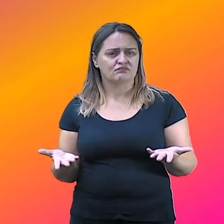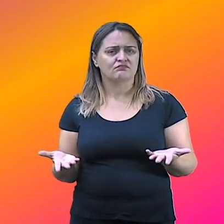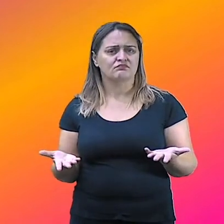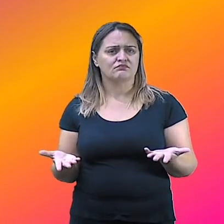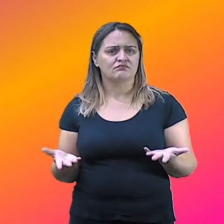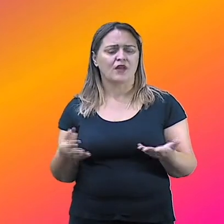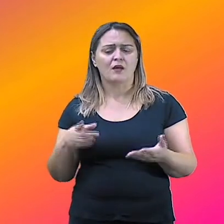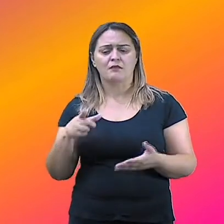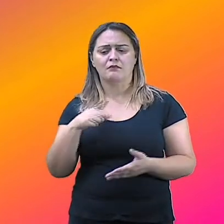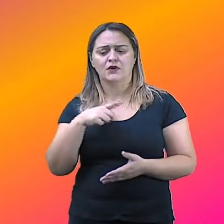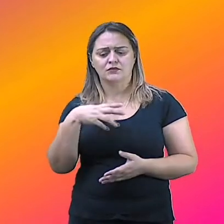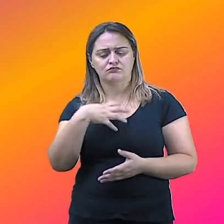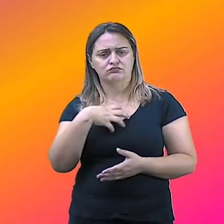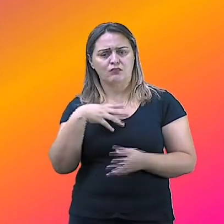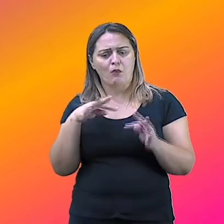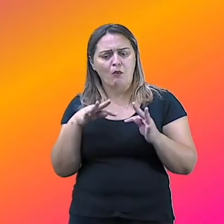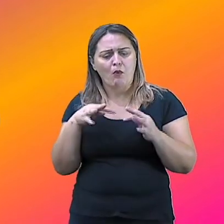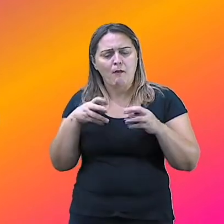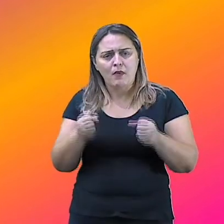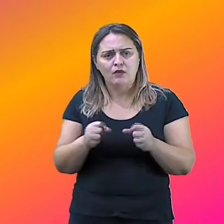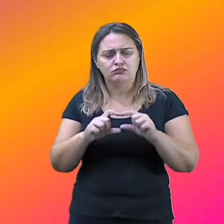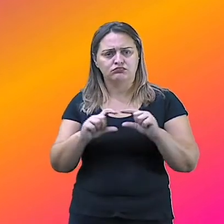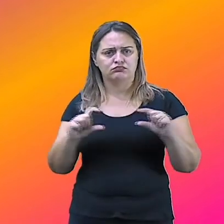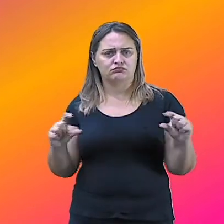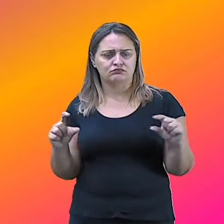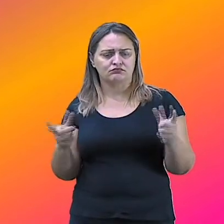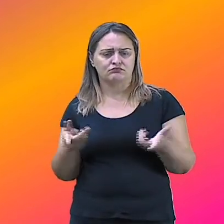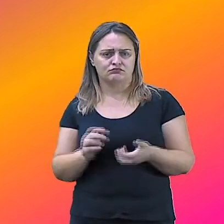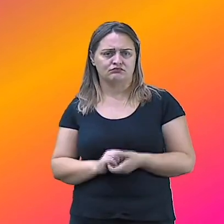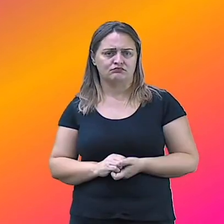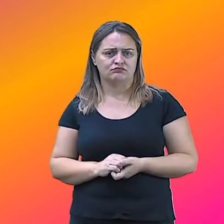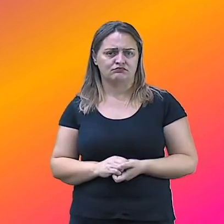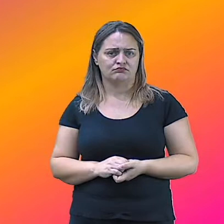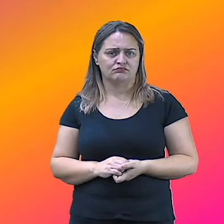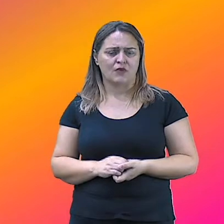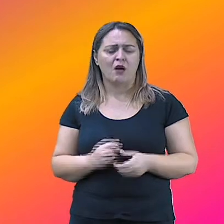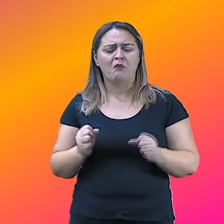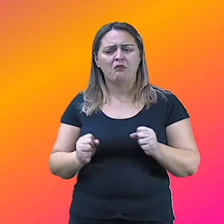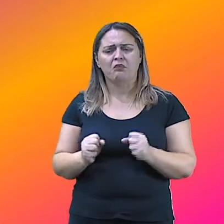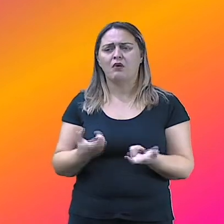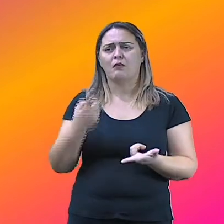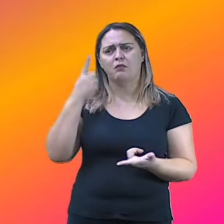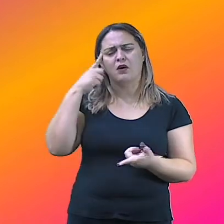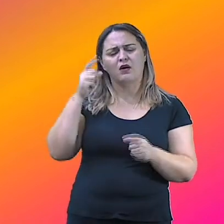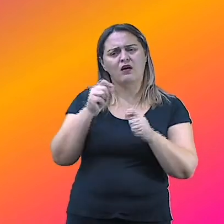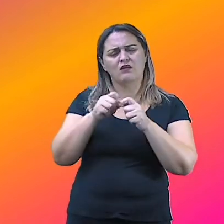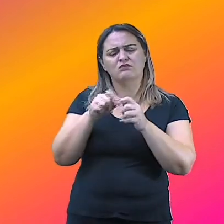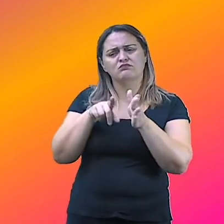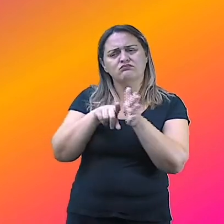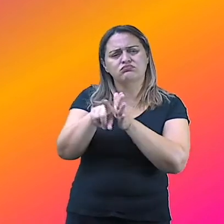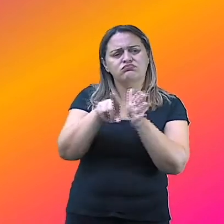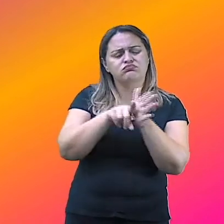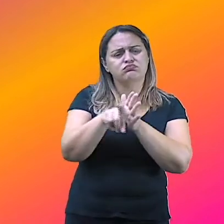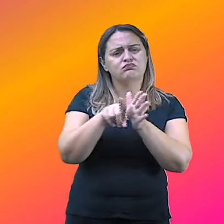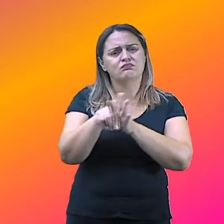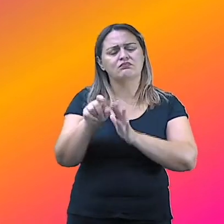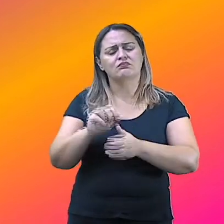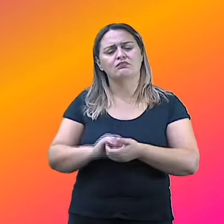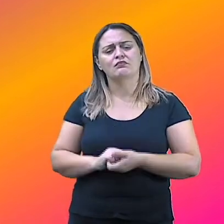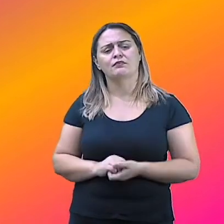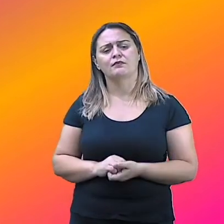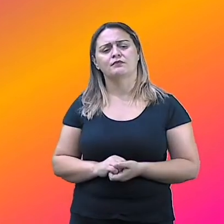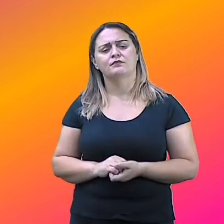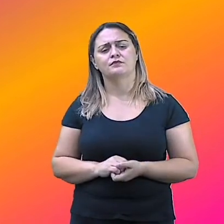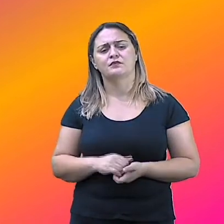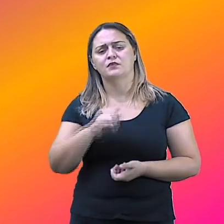que complete aí o verbo. Nós podemos até fazer algumas perguntas para entender melhor. Tipo,